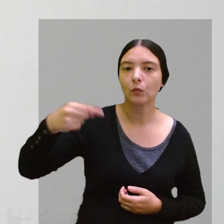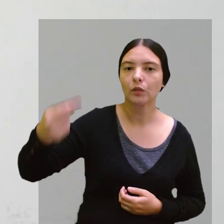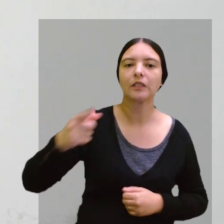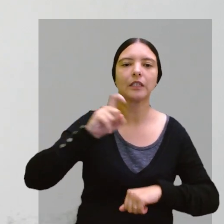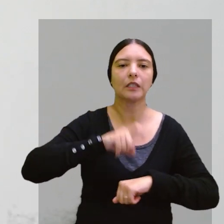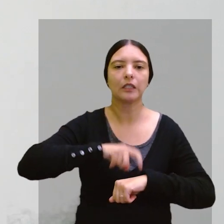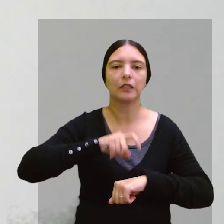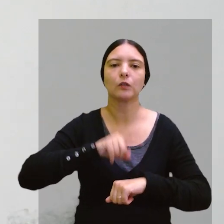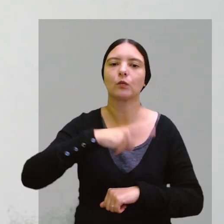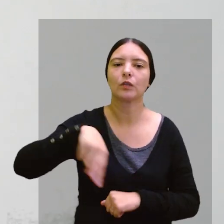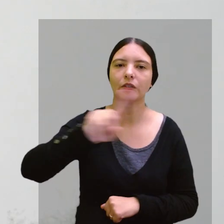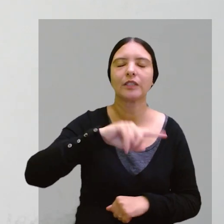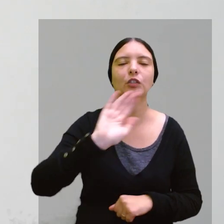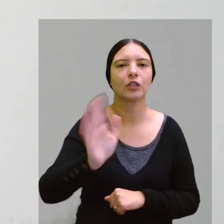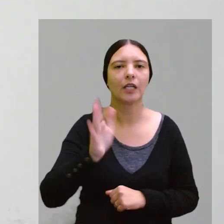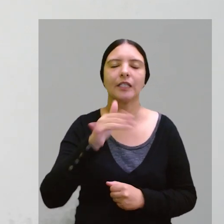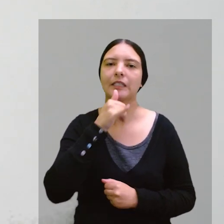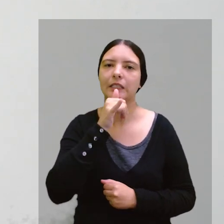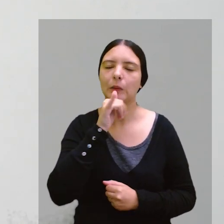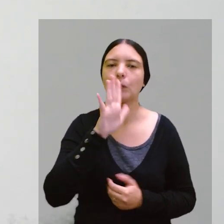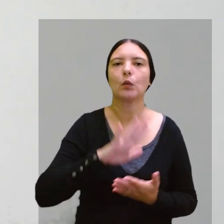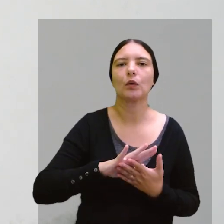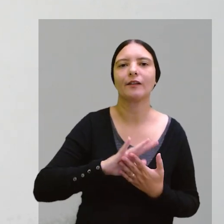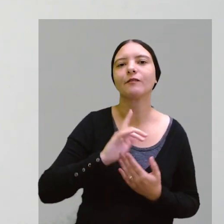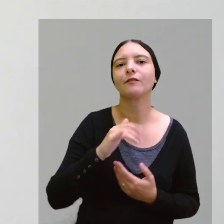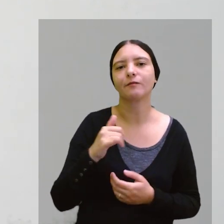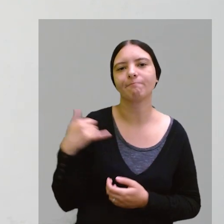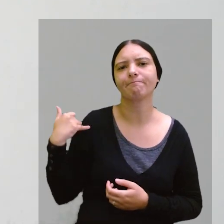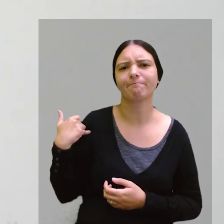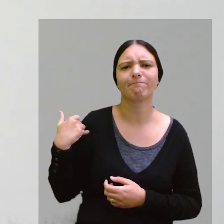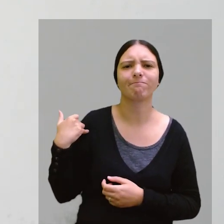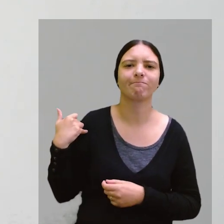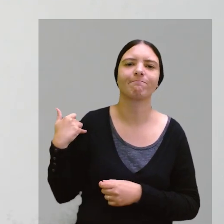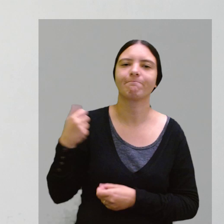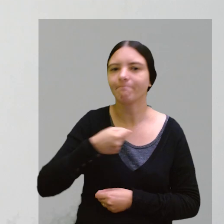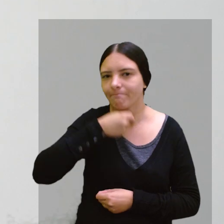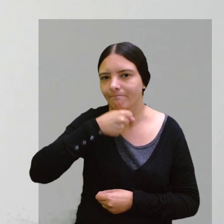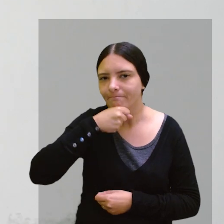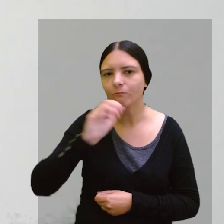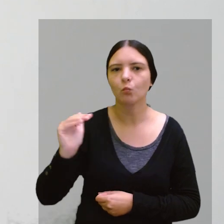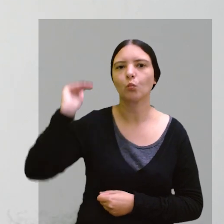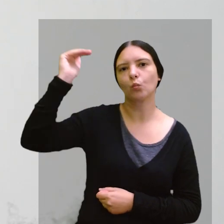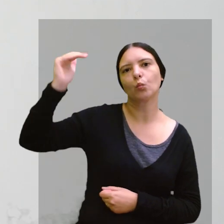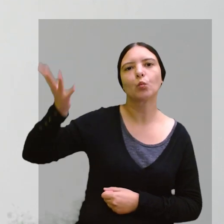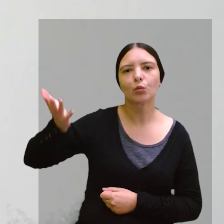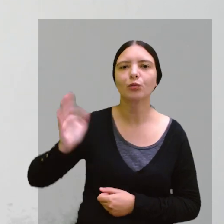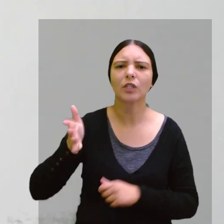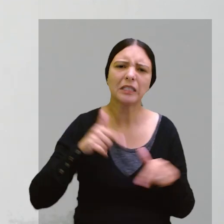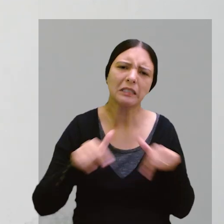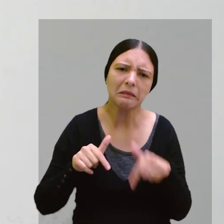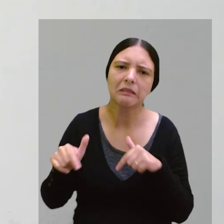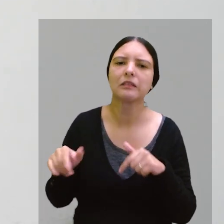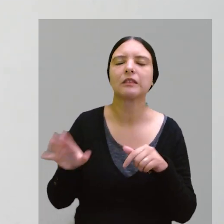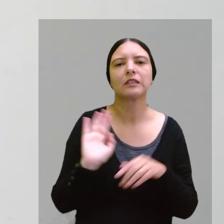na hora que vocês já forem, chegarem realmente à vida adulta, que estiverem